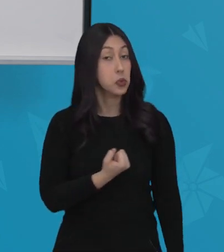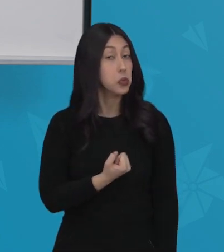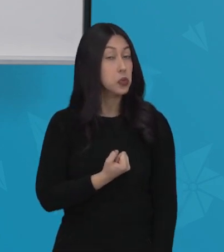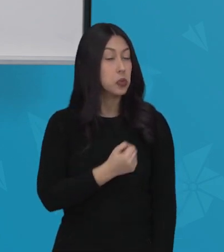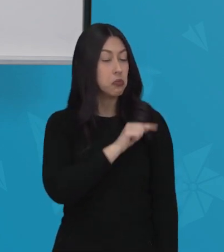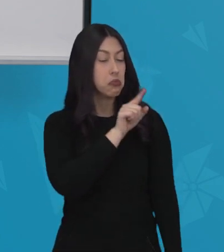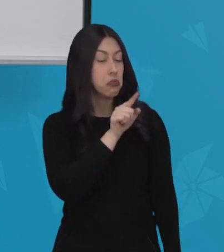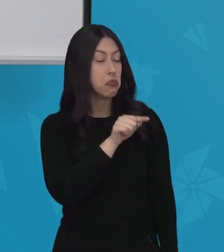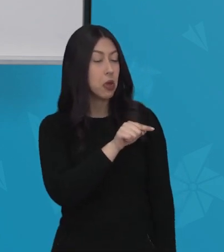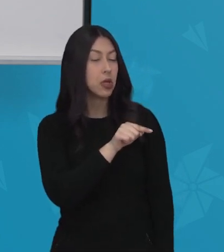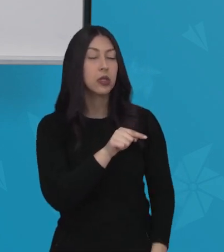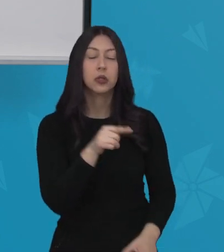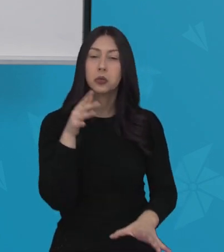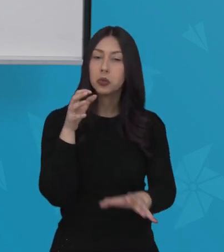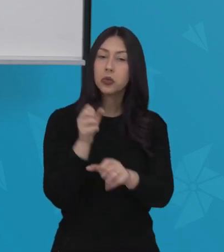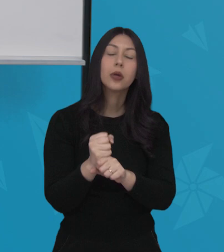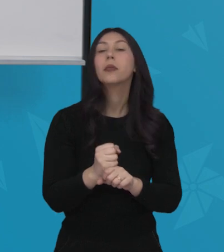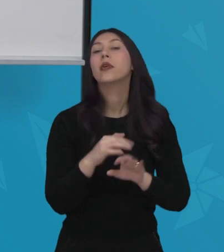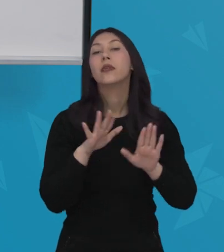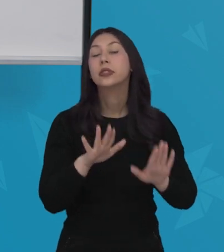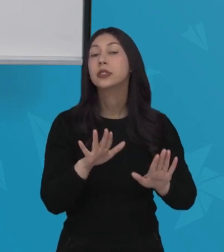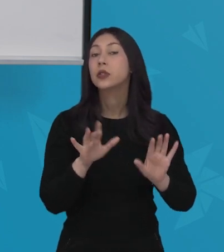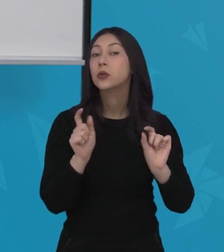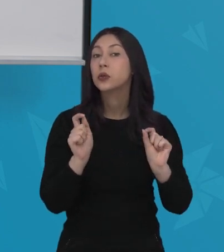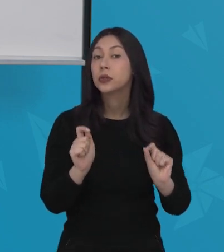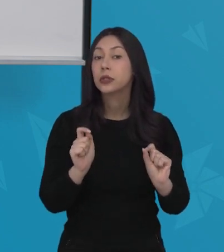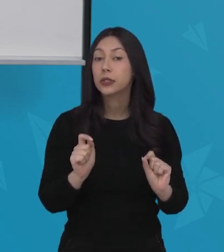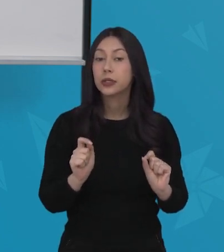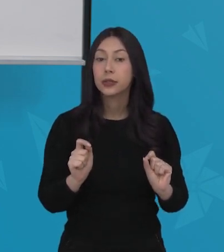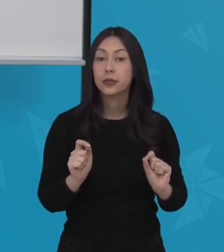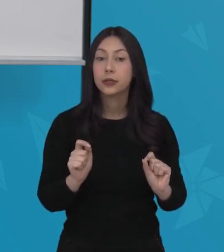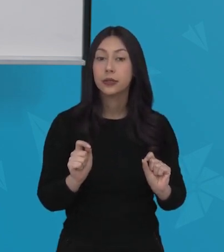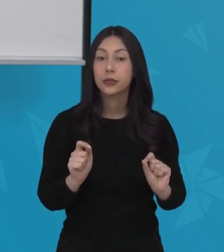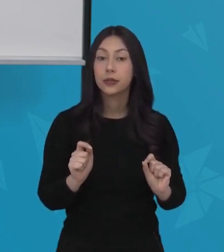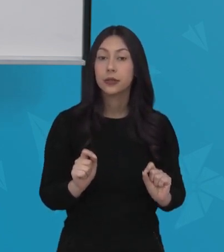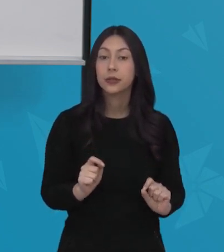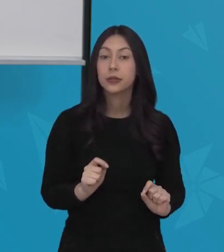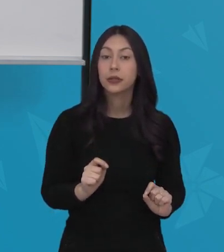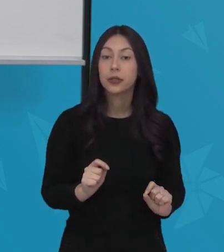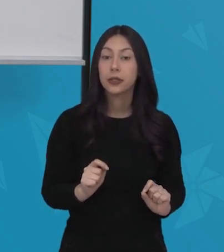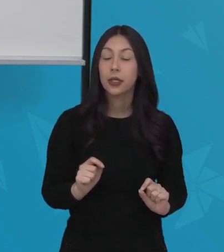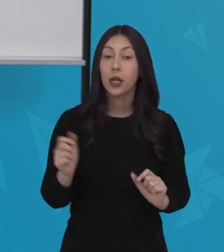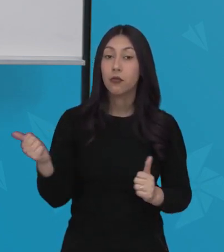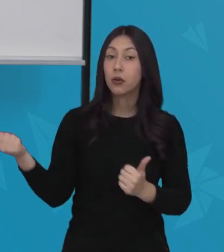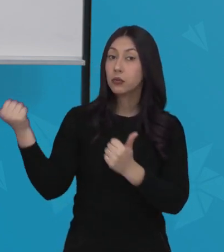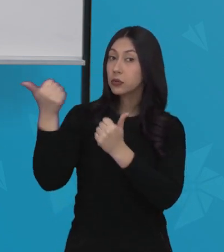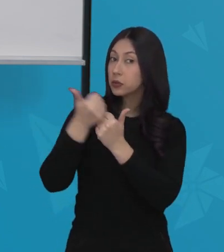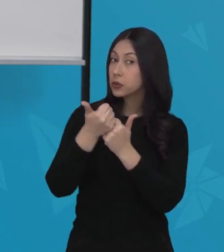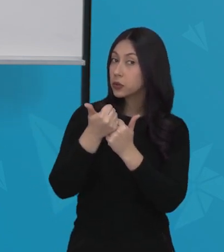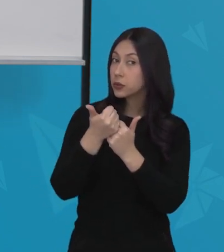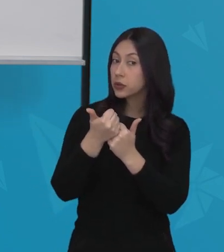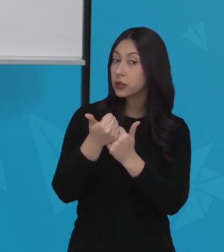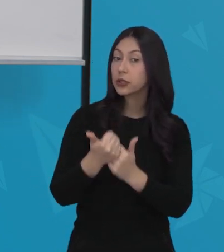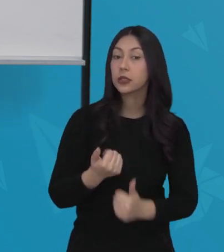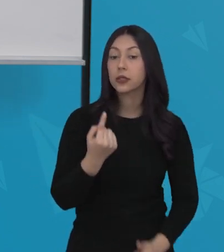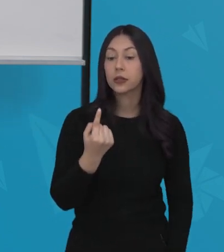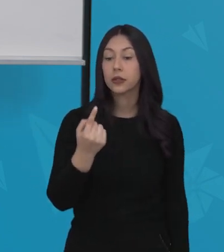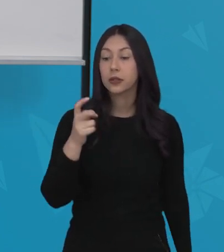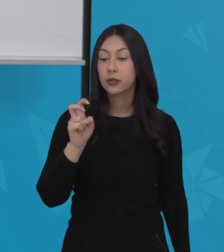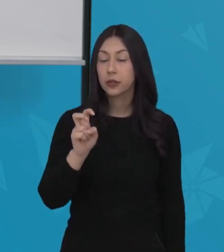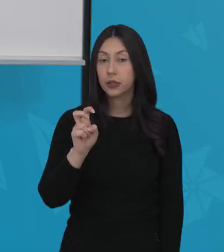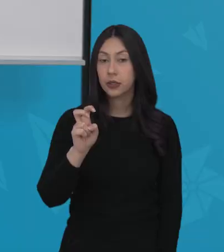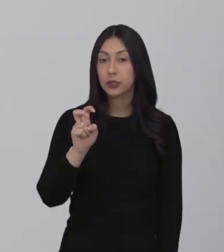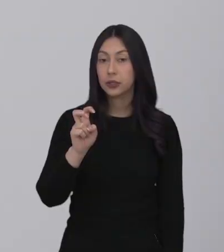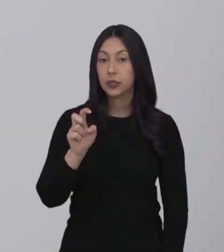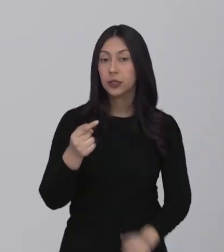que a gente quer saber, que é o valor dessa soma, vai ser o nosso 1,5 vezes 10 à quarta, a gente já reescreveu ali, vai ser o